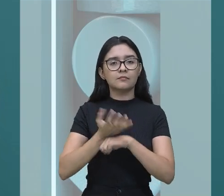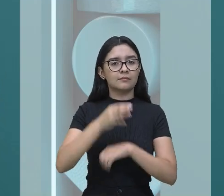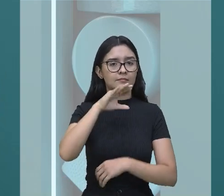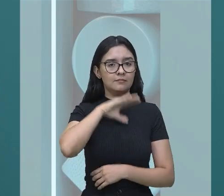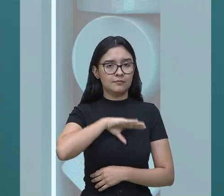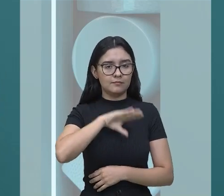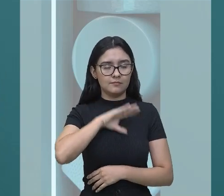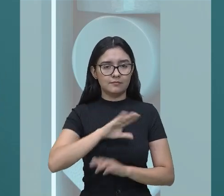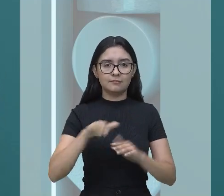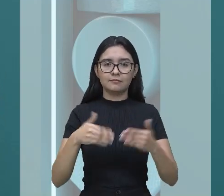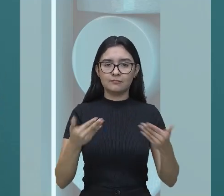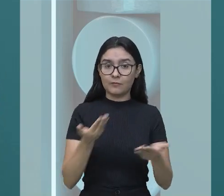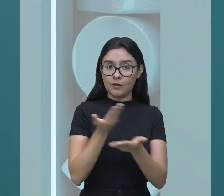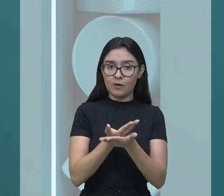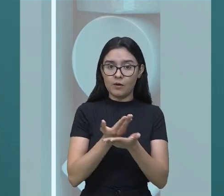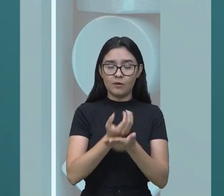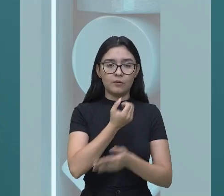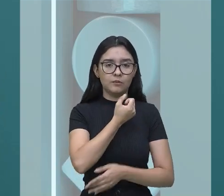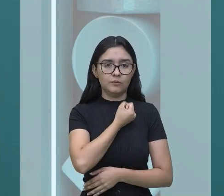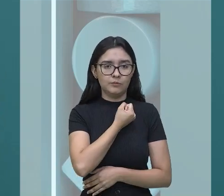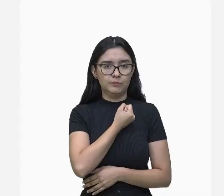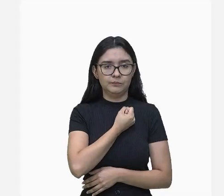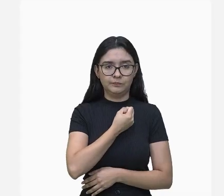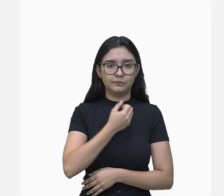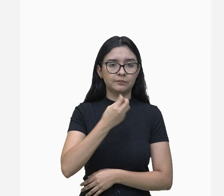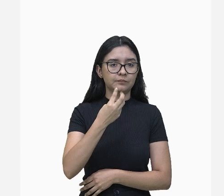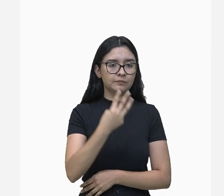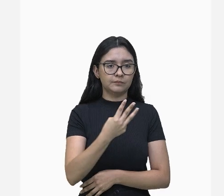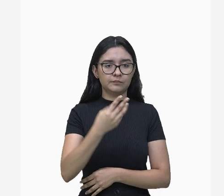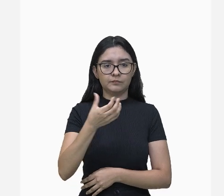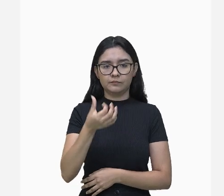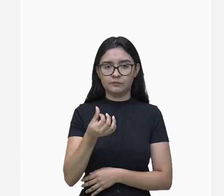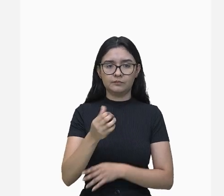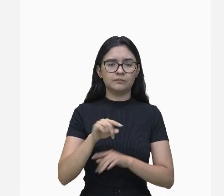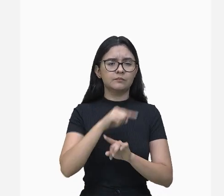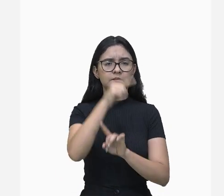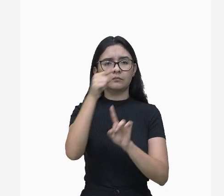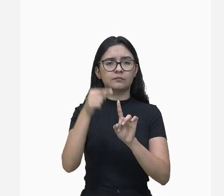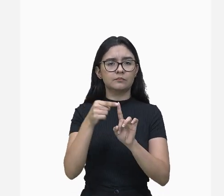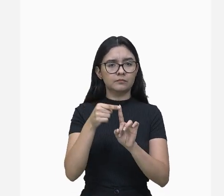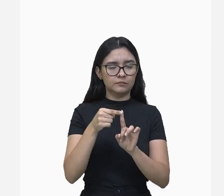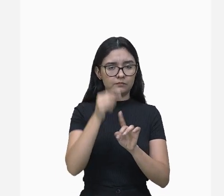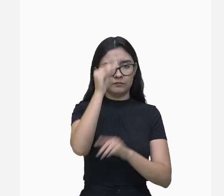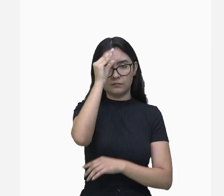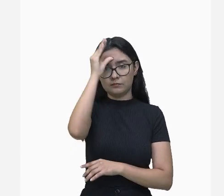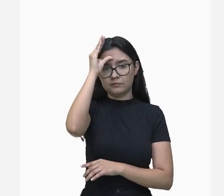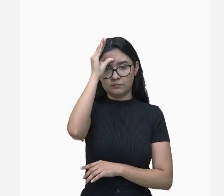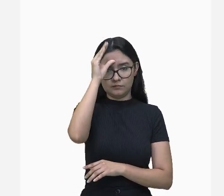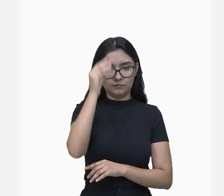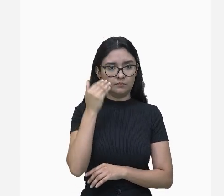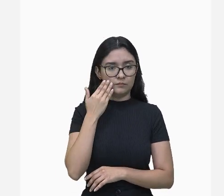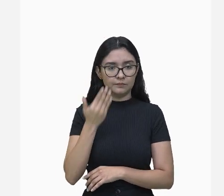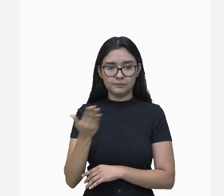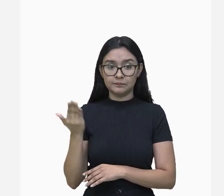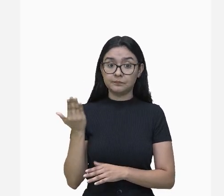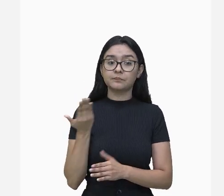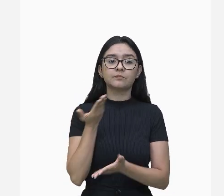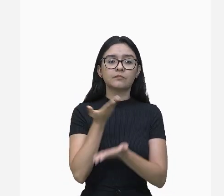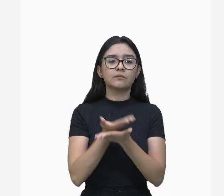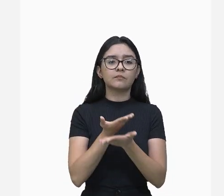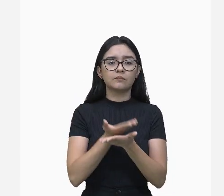portuguesa, e esta é a nossa aula de número 36, que tem como objeto de conhecimento os